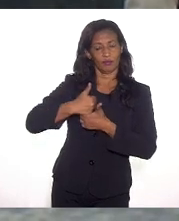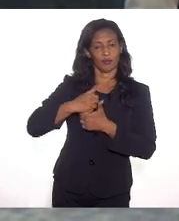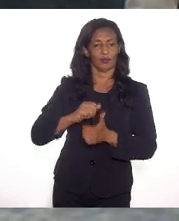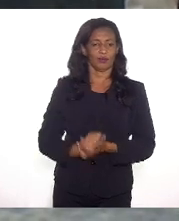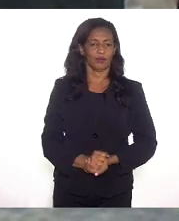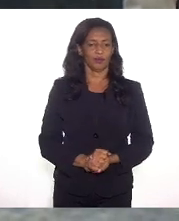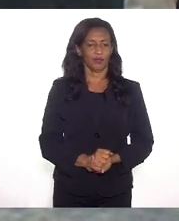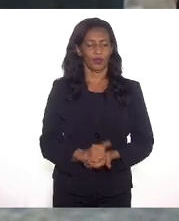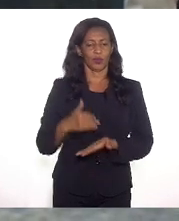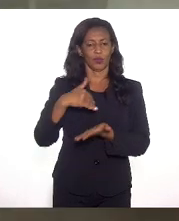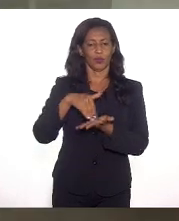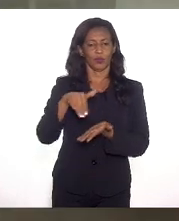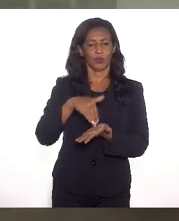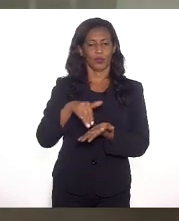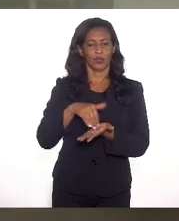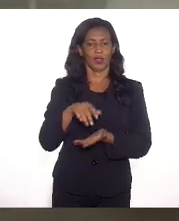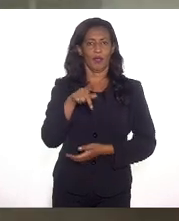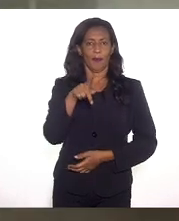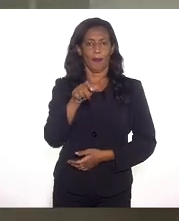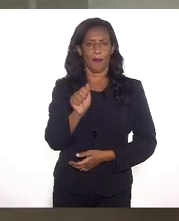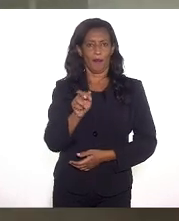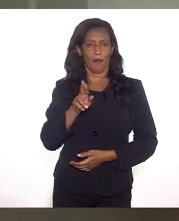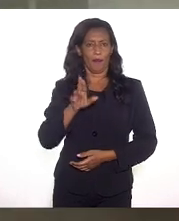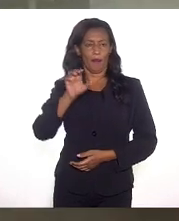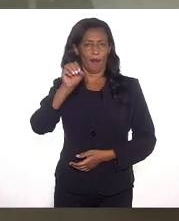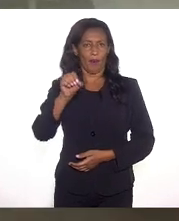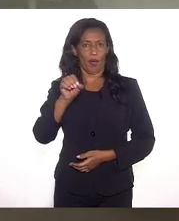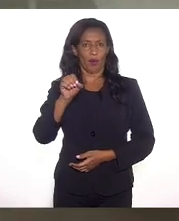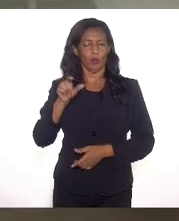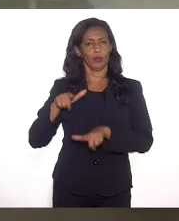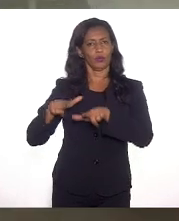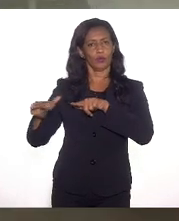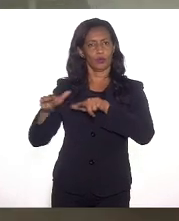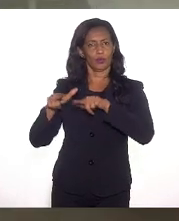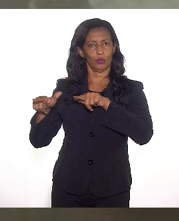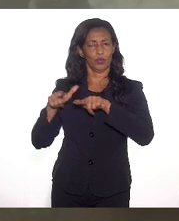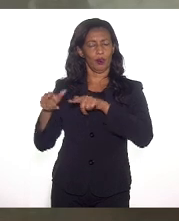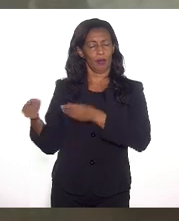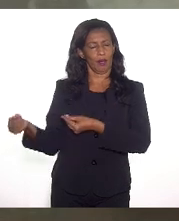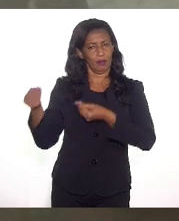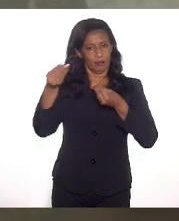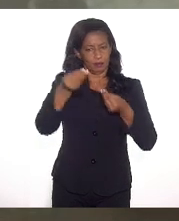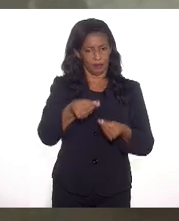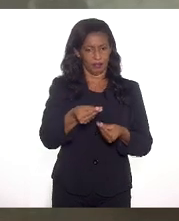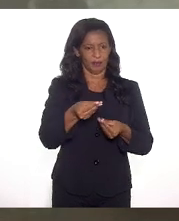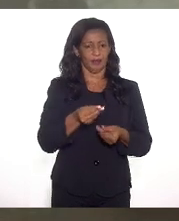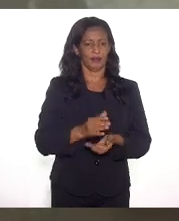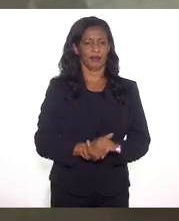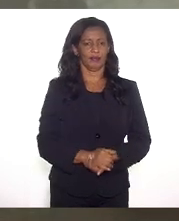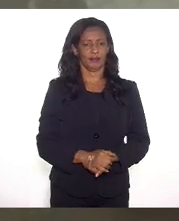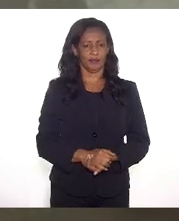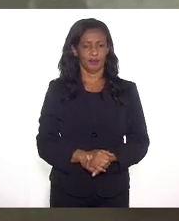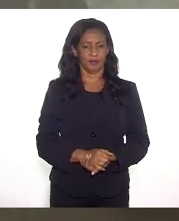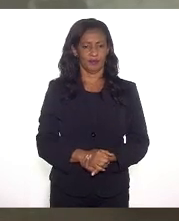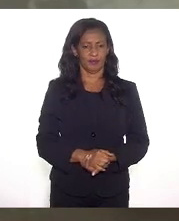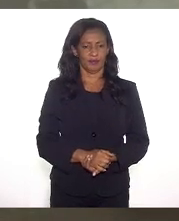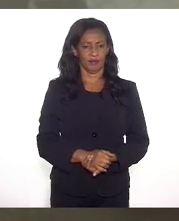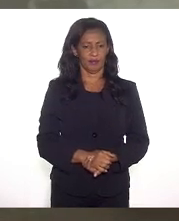convidamos o secretário Paulo Teixeira, do Trabalho e Renda, para fazer a entrega. Por favor,